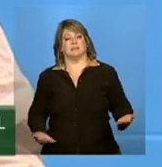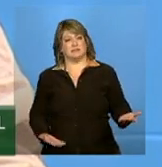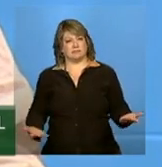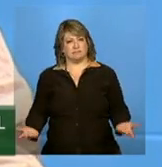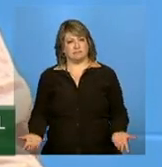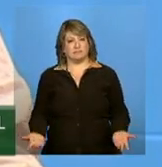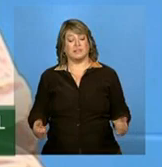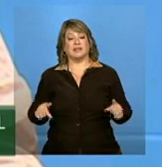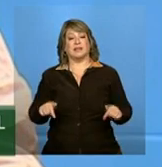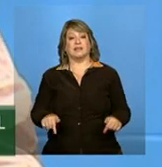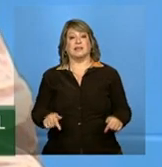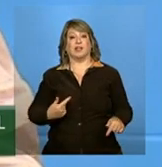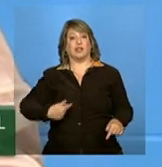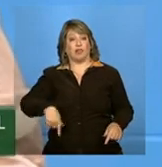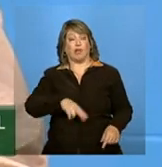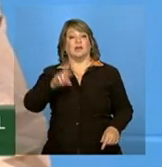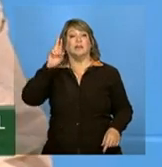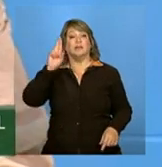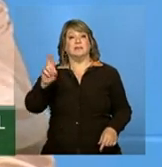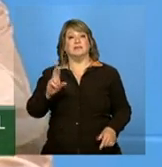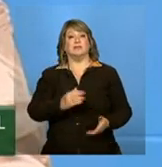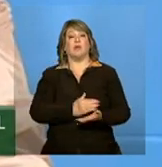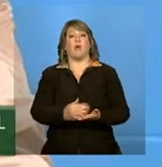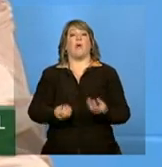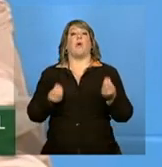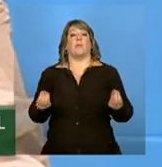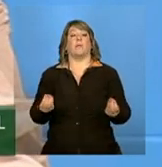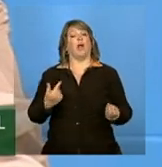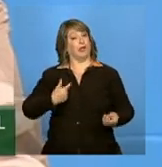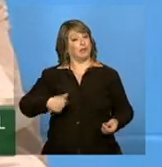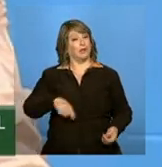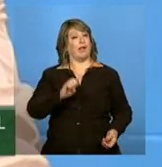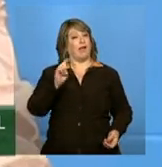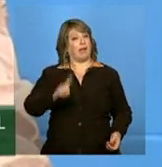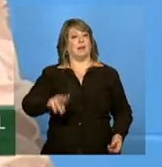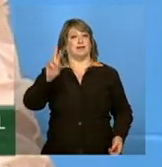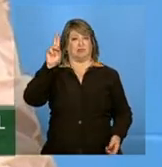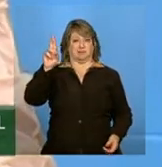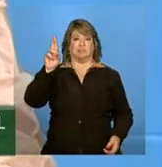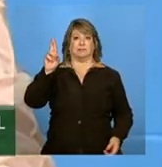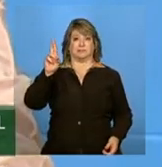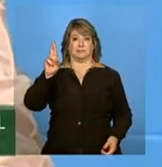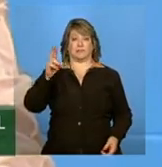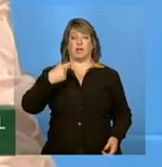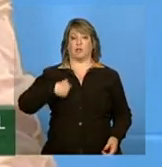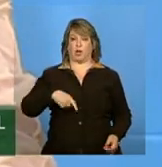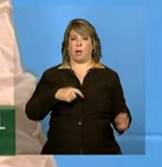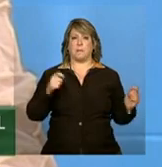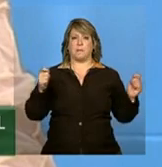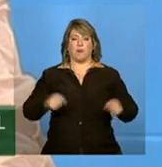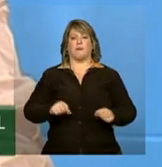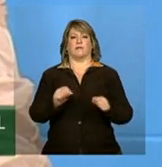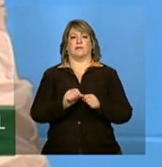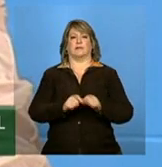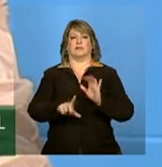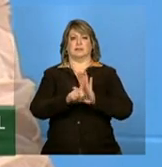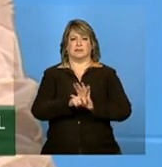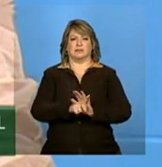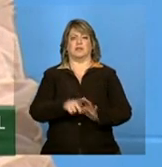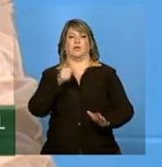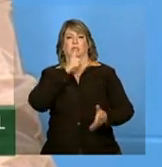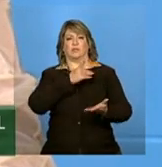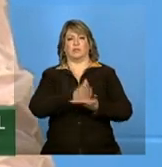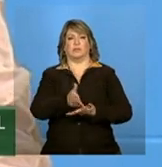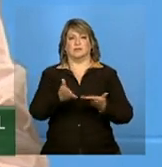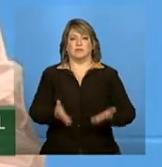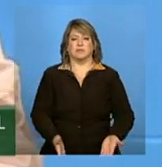que isso passa a ser nossa responsabilidade? Isso é nossa responsabilidade, sim. Nós podemos promulgar lei, podemos criar